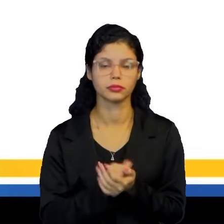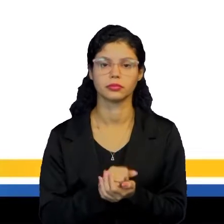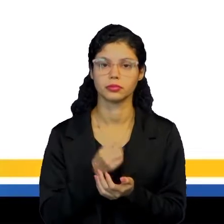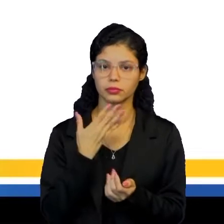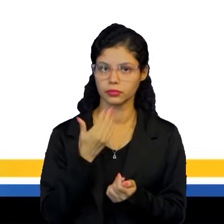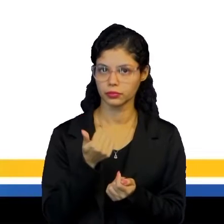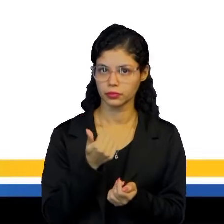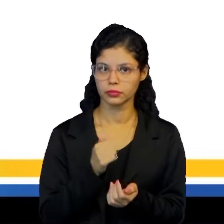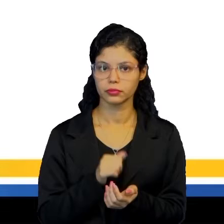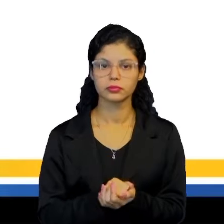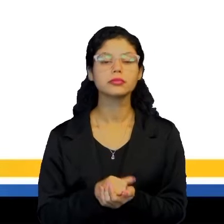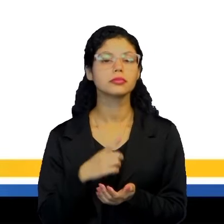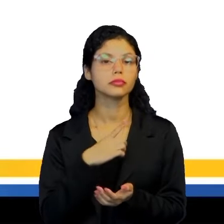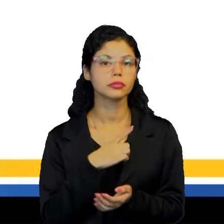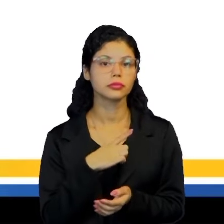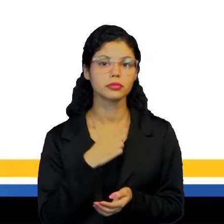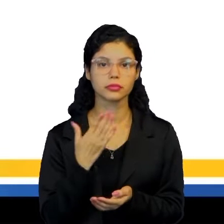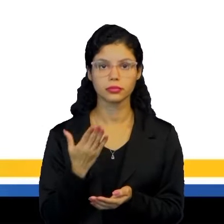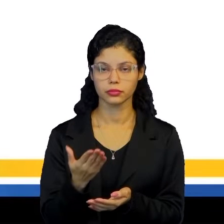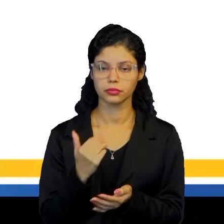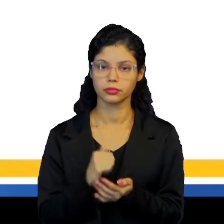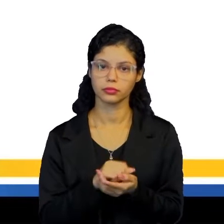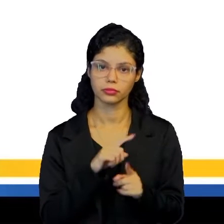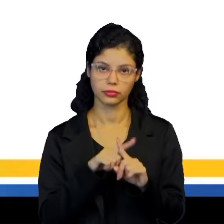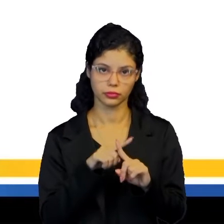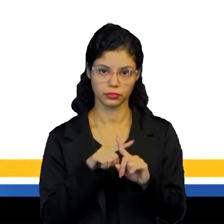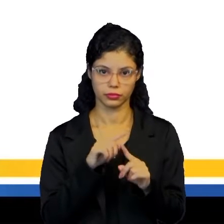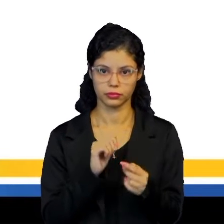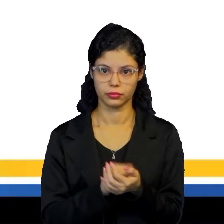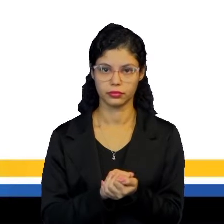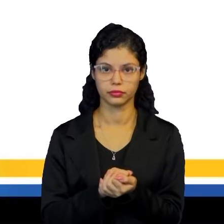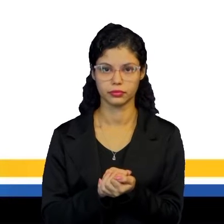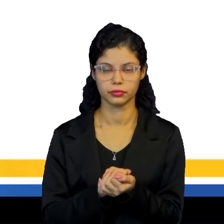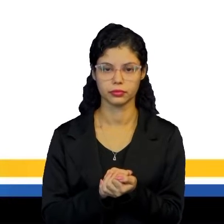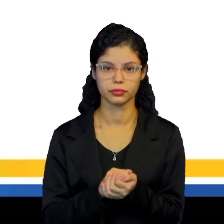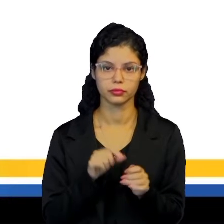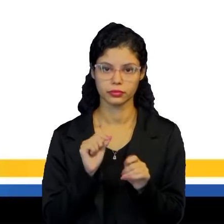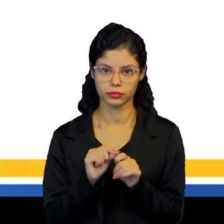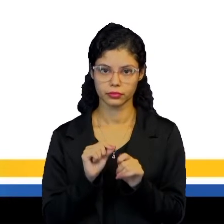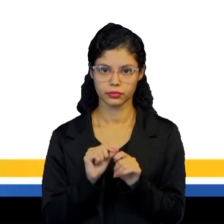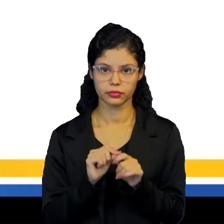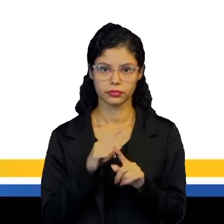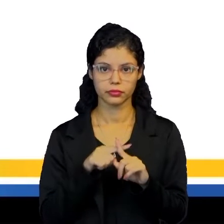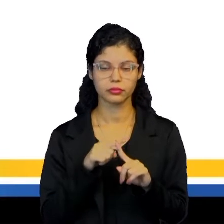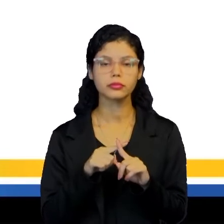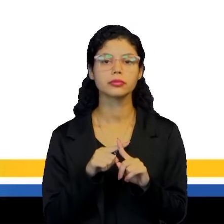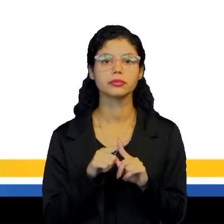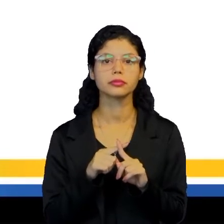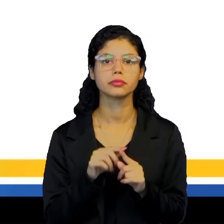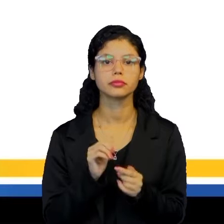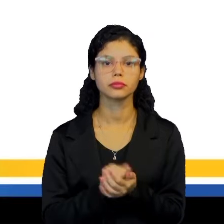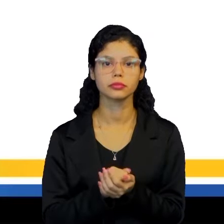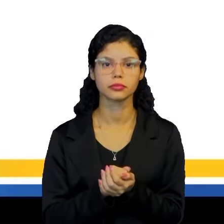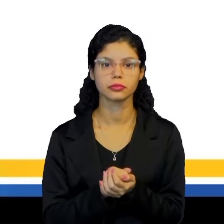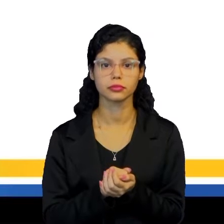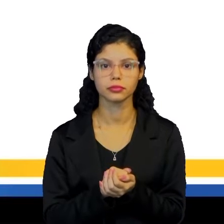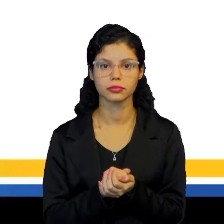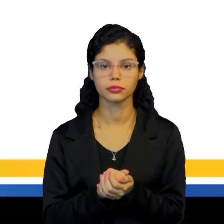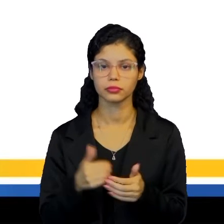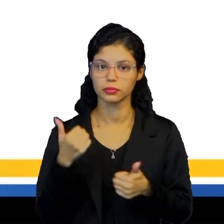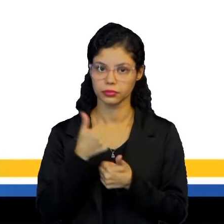tudo bem? Então, nós temos aí as multiplicações. Feita essa multiplicação, nós vamos fazer aí